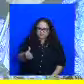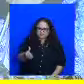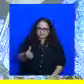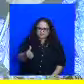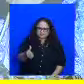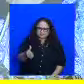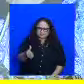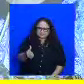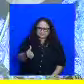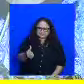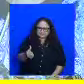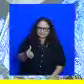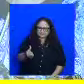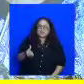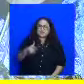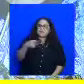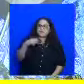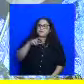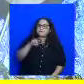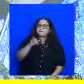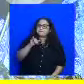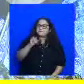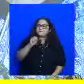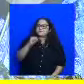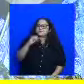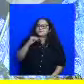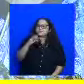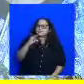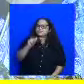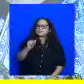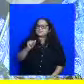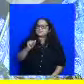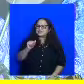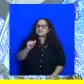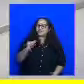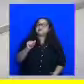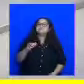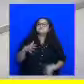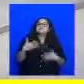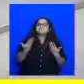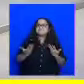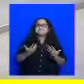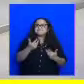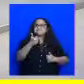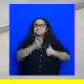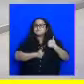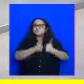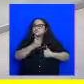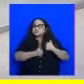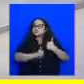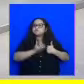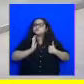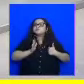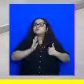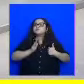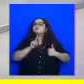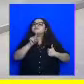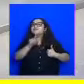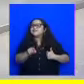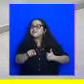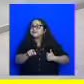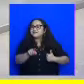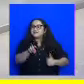56. Priscila, nossa garota da sorte, mostrando aí. Bola rosa, número 56. E o time do coração